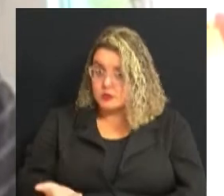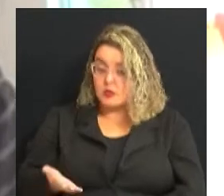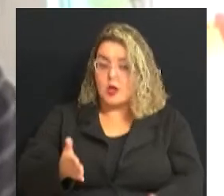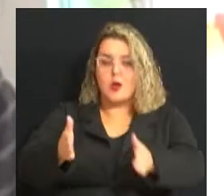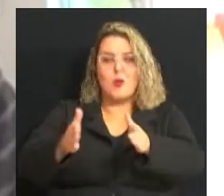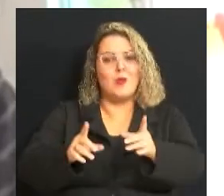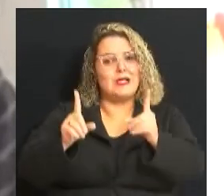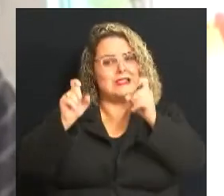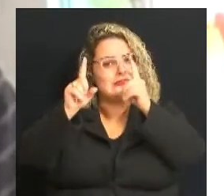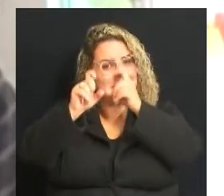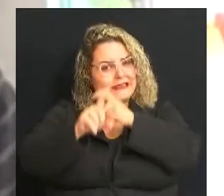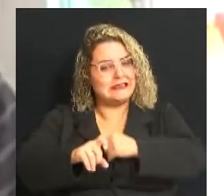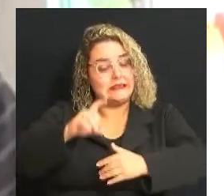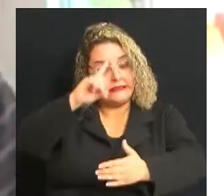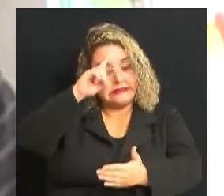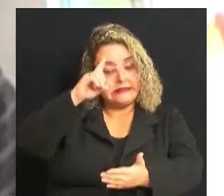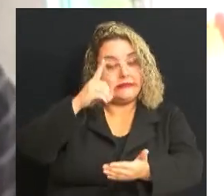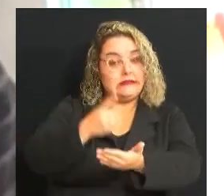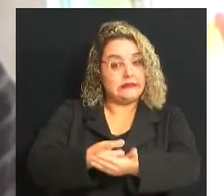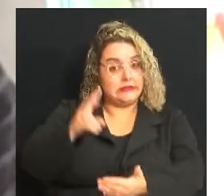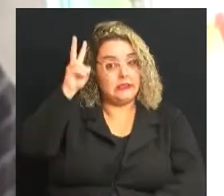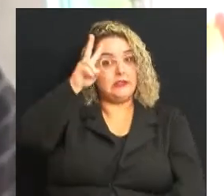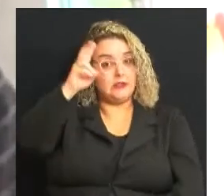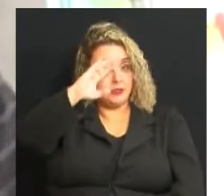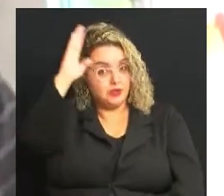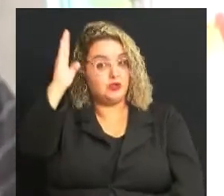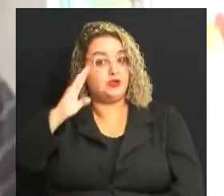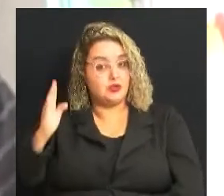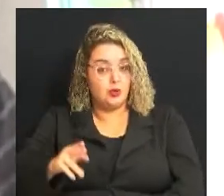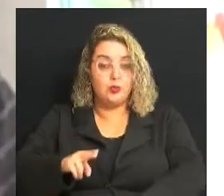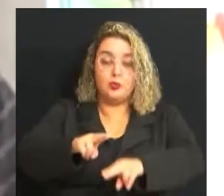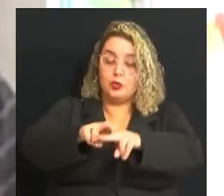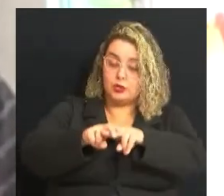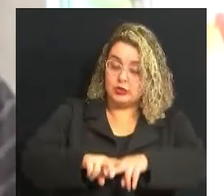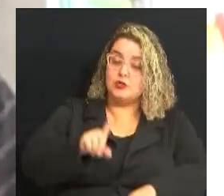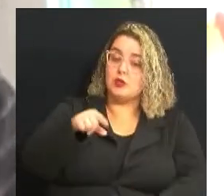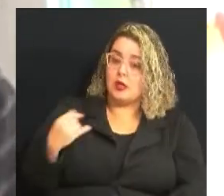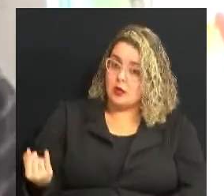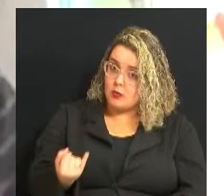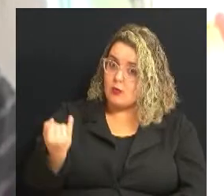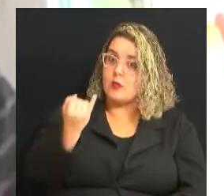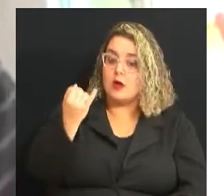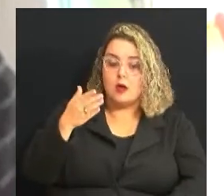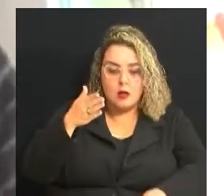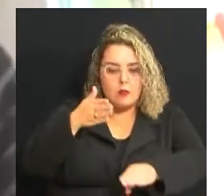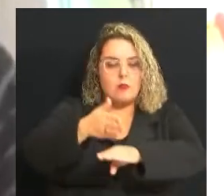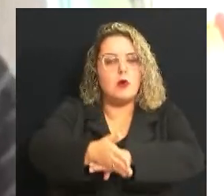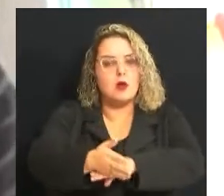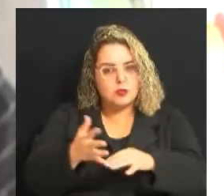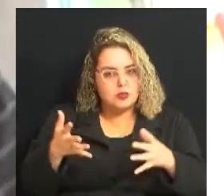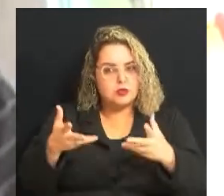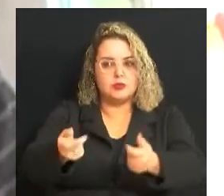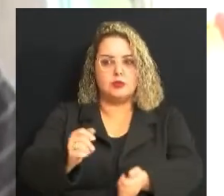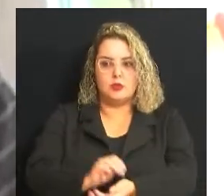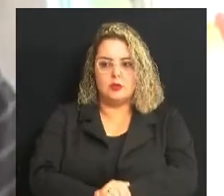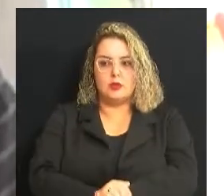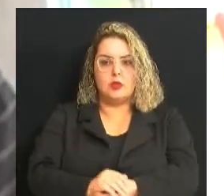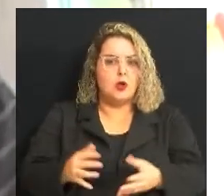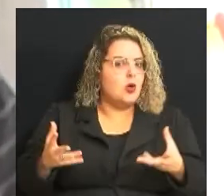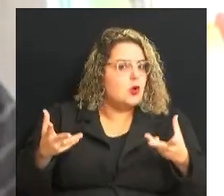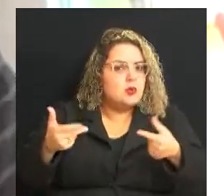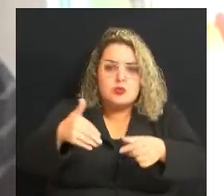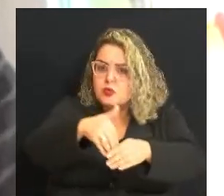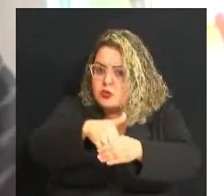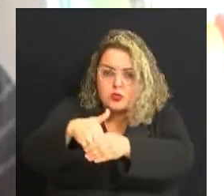diz que é um momento delicado e decisivo da história do Brasil por isso é essencial a participação de